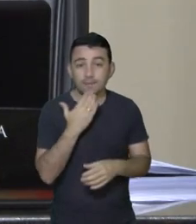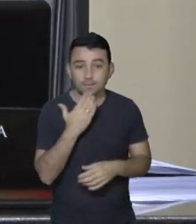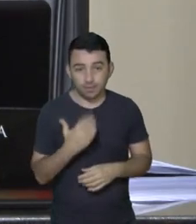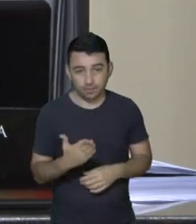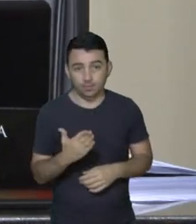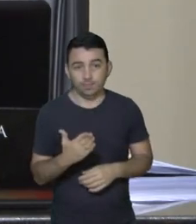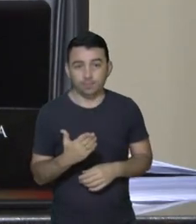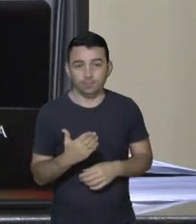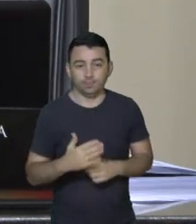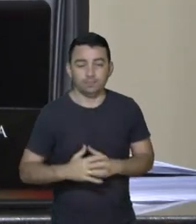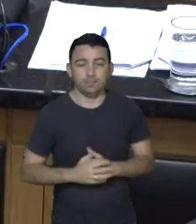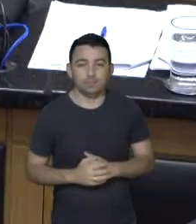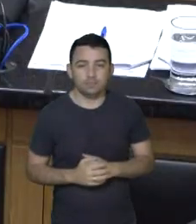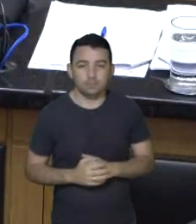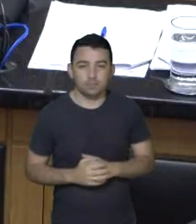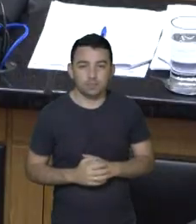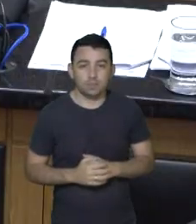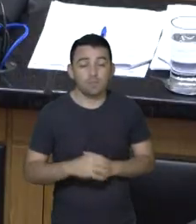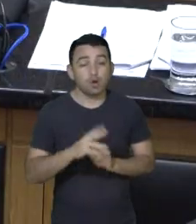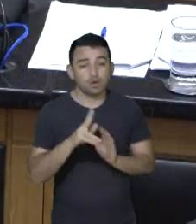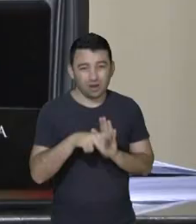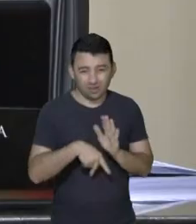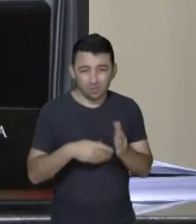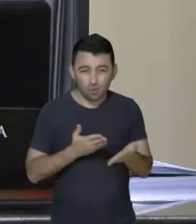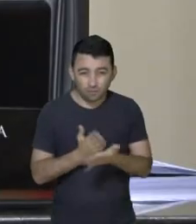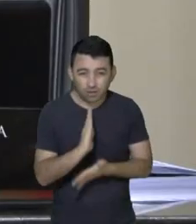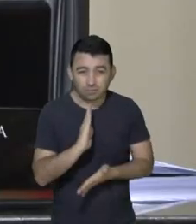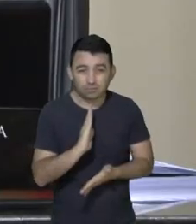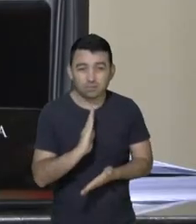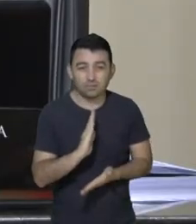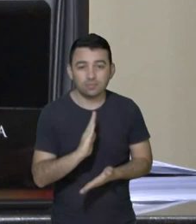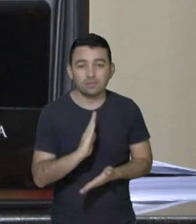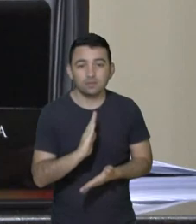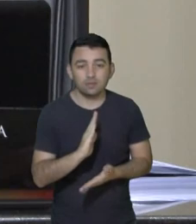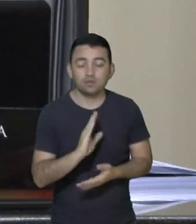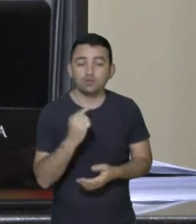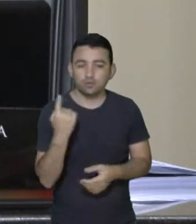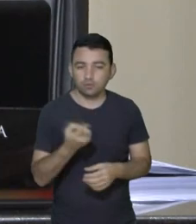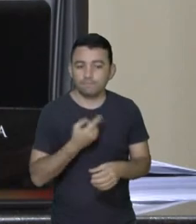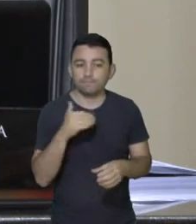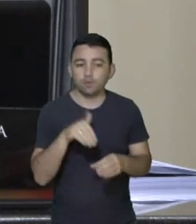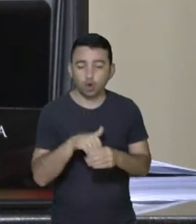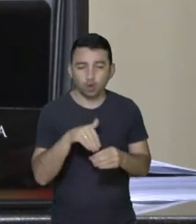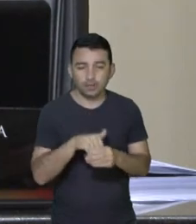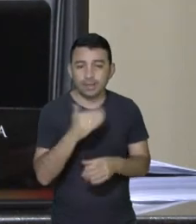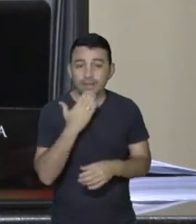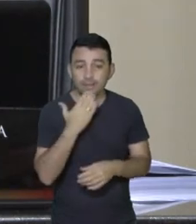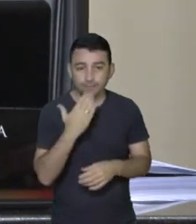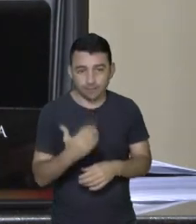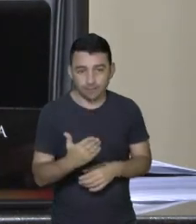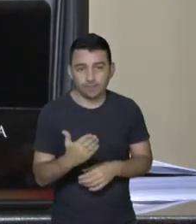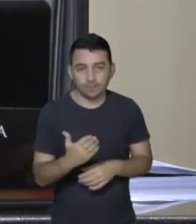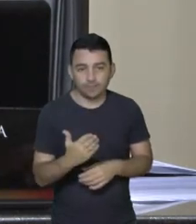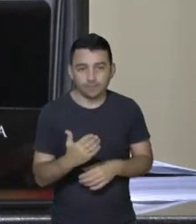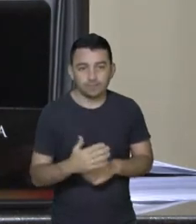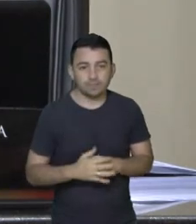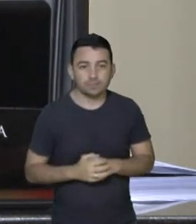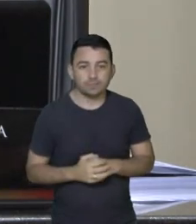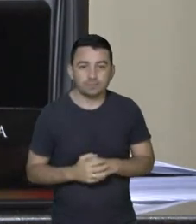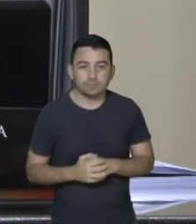Tá? Se o projeto for aprovado, nós votamos depois os requerimentos. O projeto aprova.